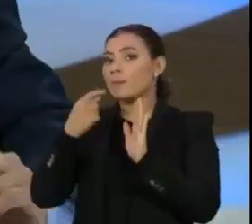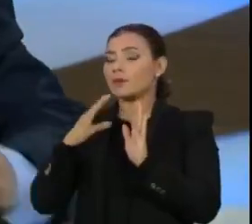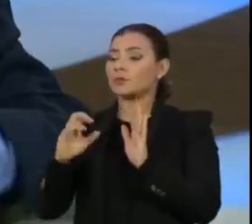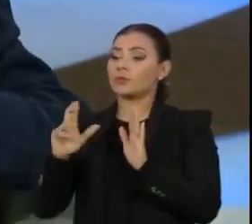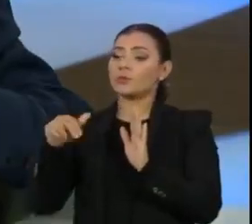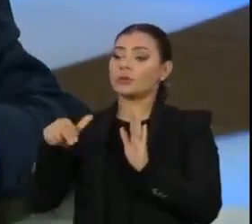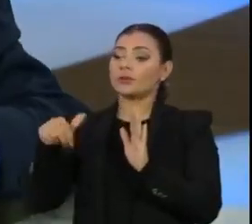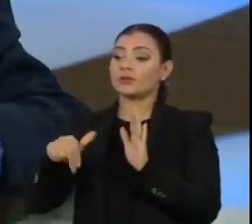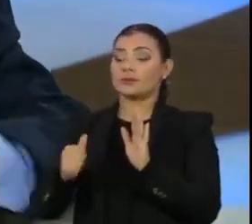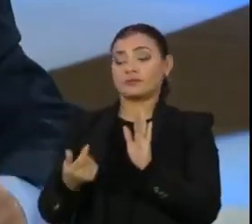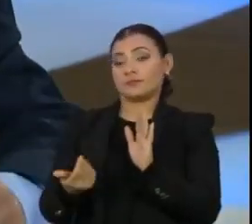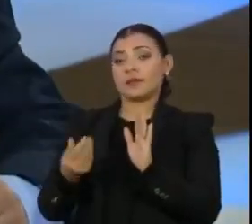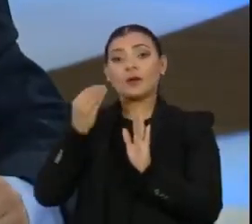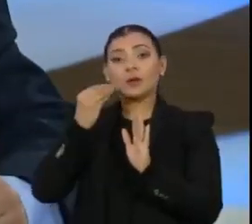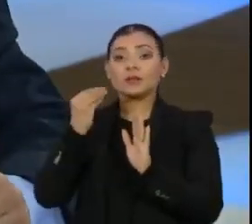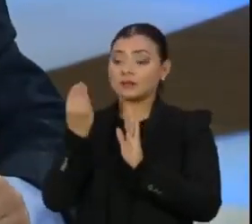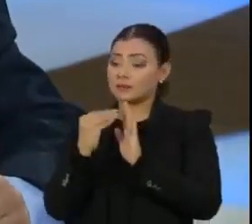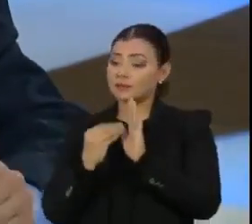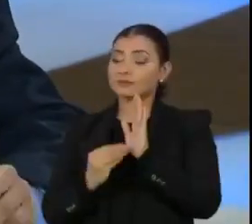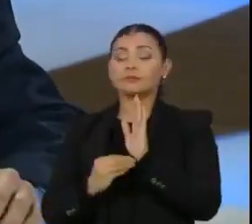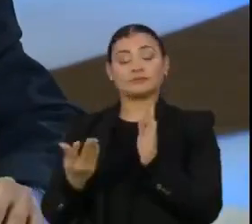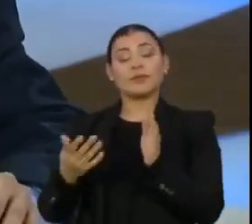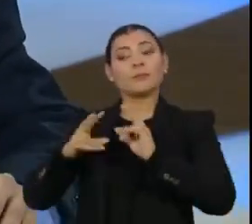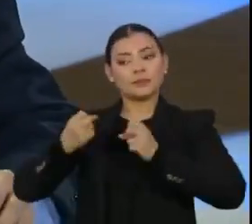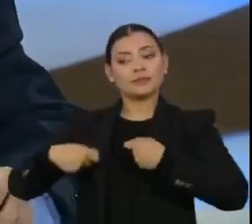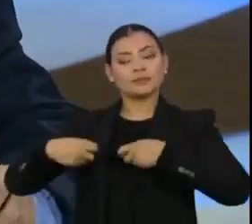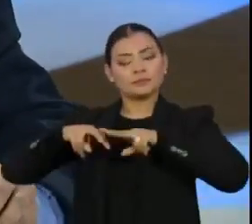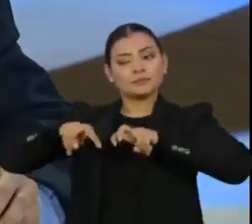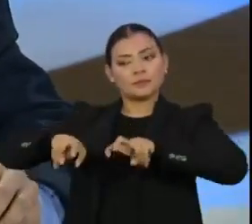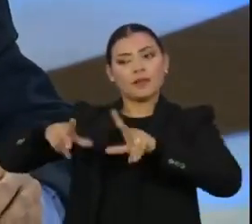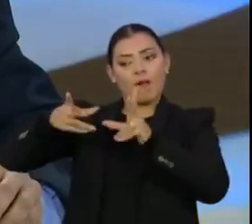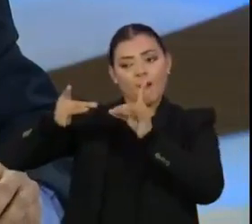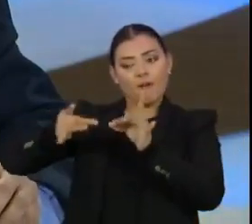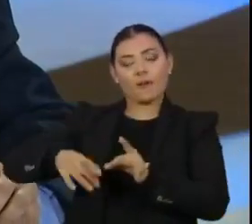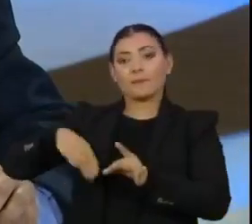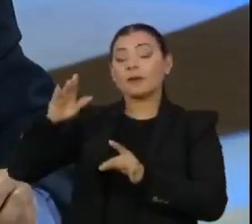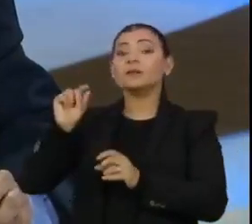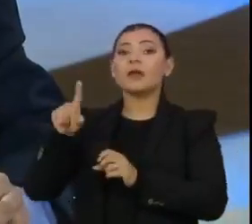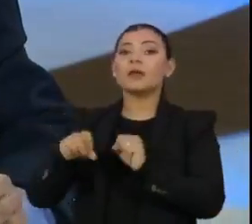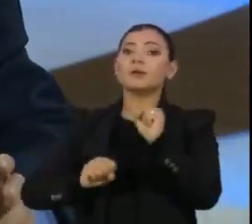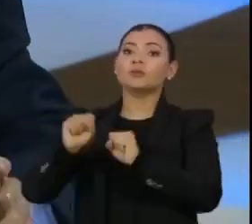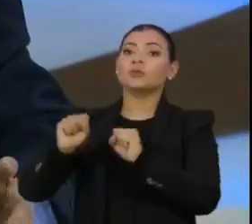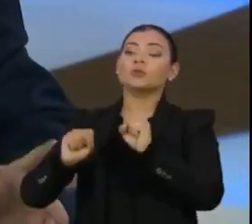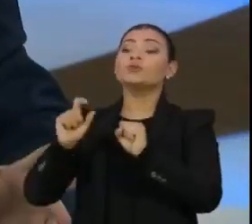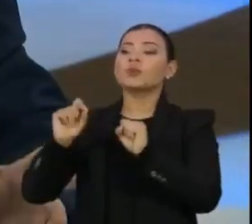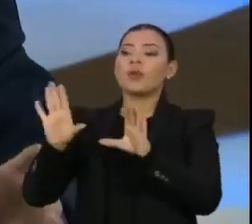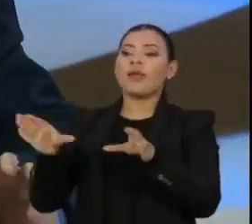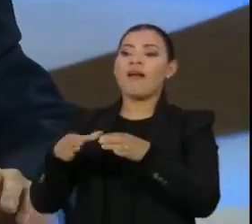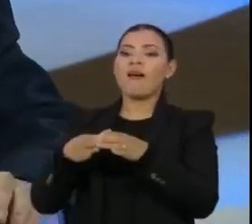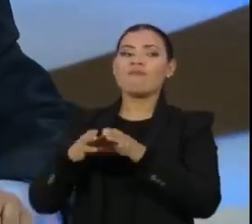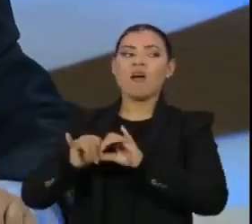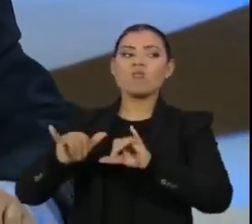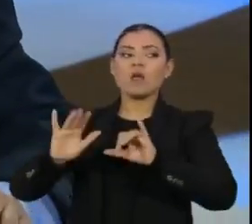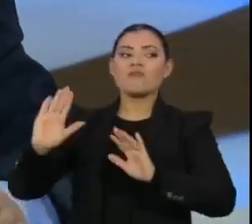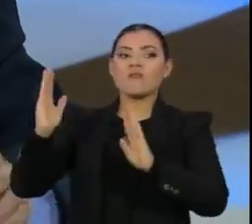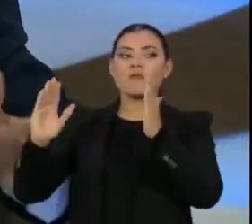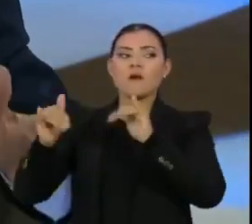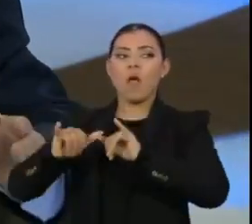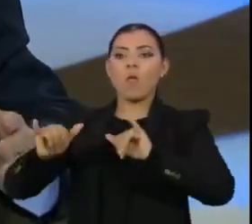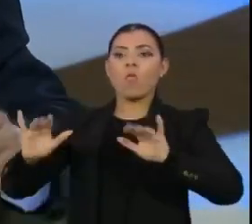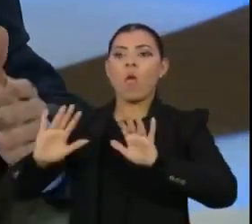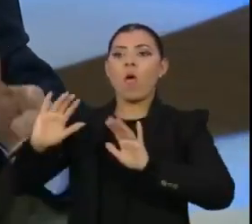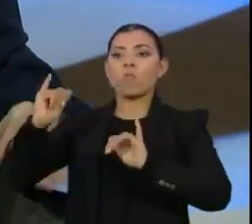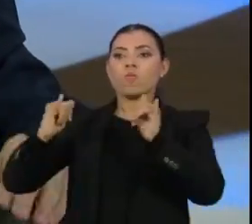para você ver. Agora tem um terceiro aspecto que nós temos que aprofundar também, que é a indústria de fake news. Lembremos que